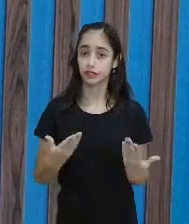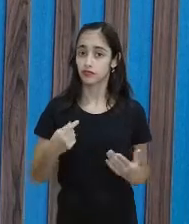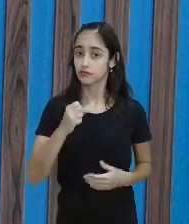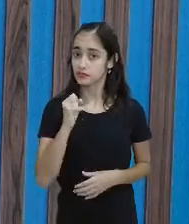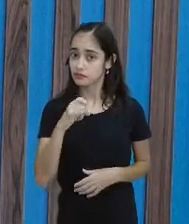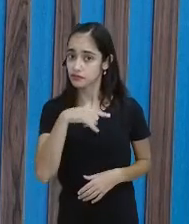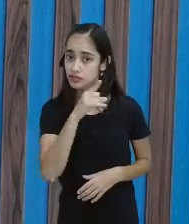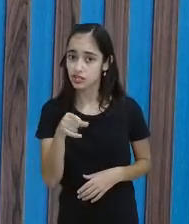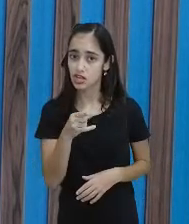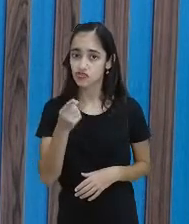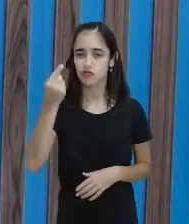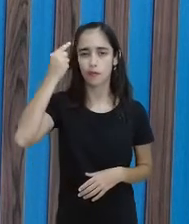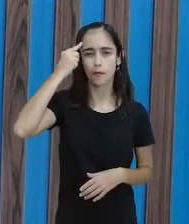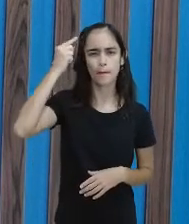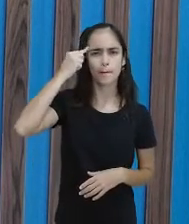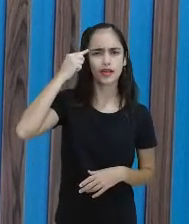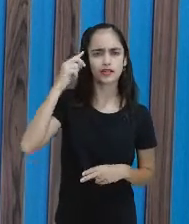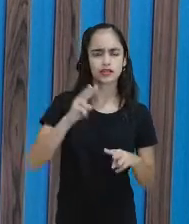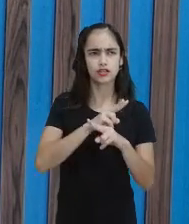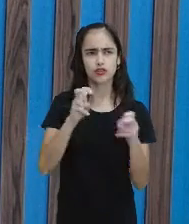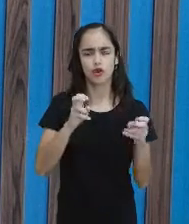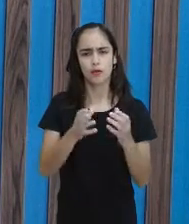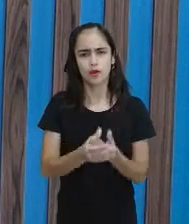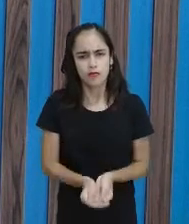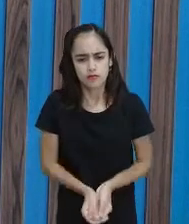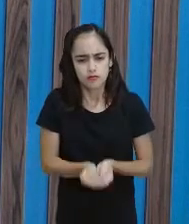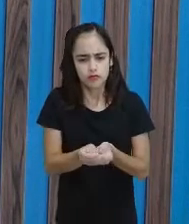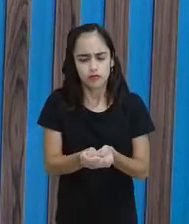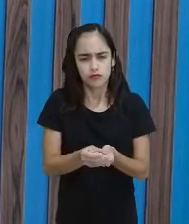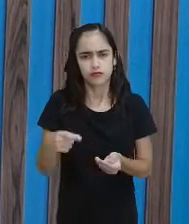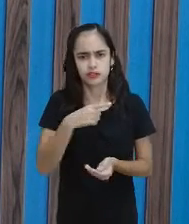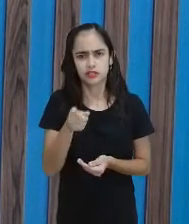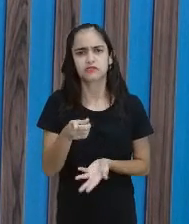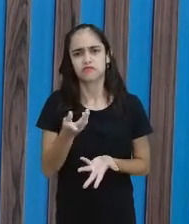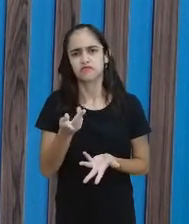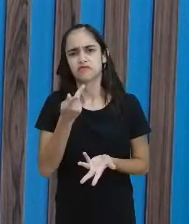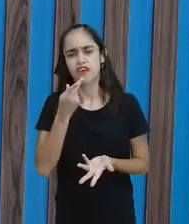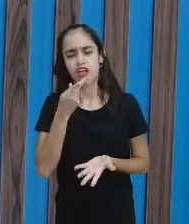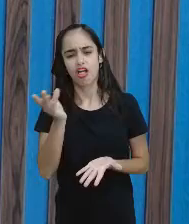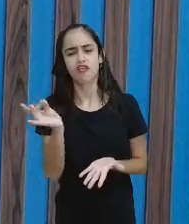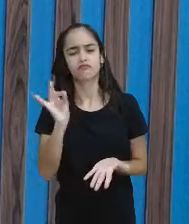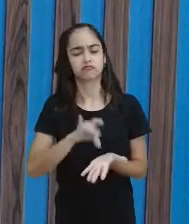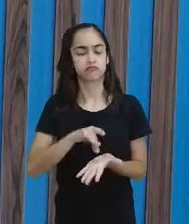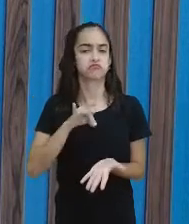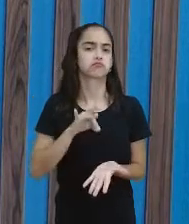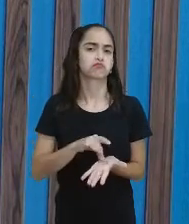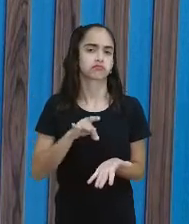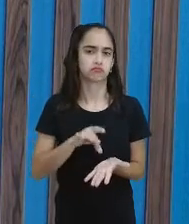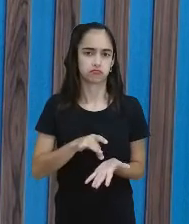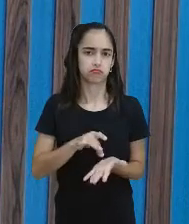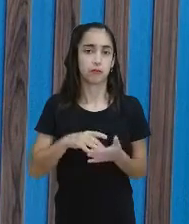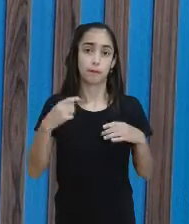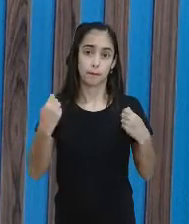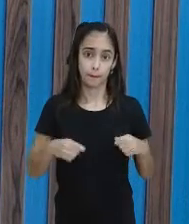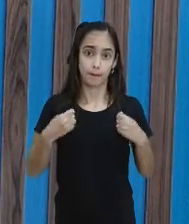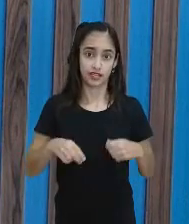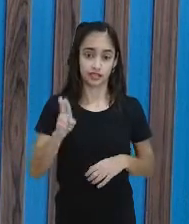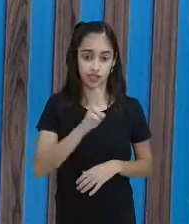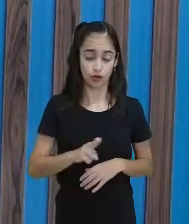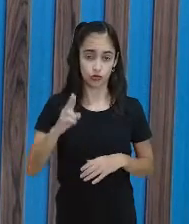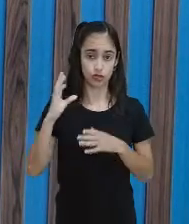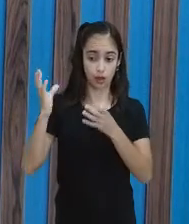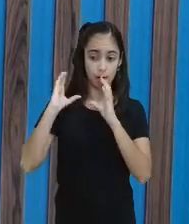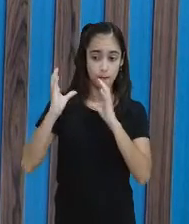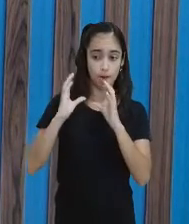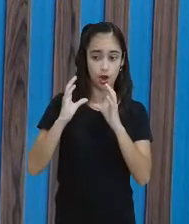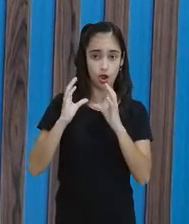quando a partida de vôlei começa, a pessoa tem que sacar, né, e a bola vai para o outro lado. E aí ela vai para o outro